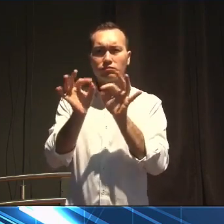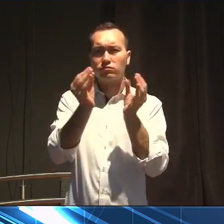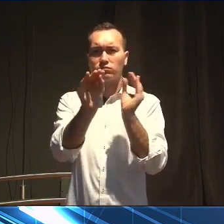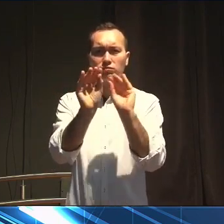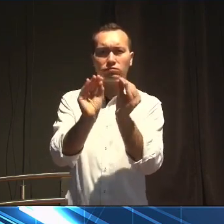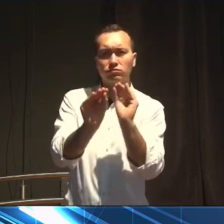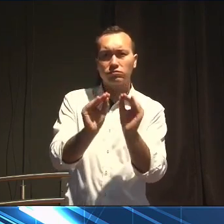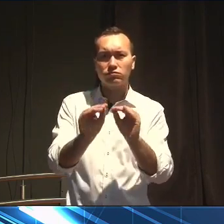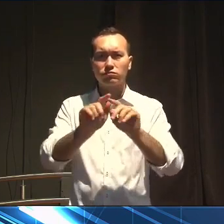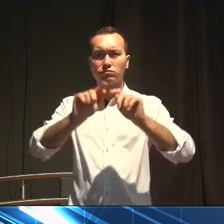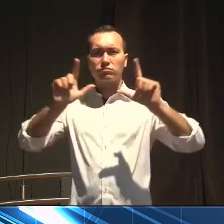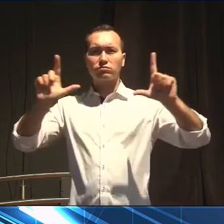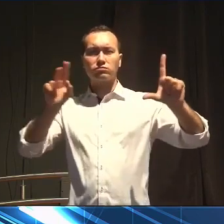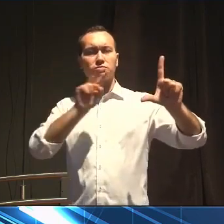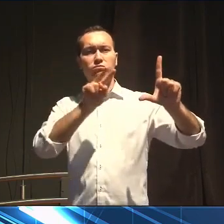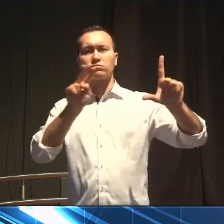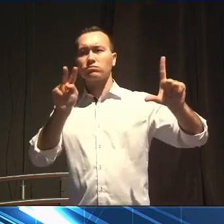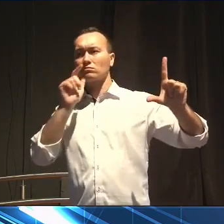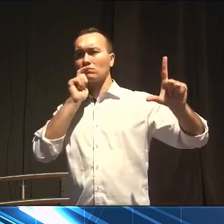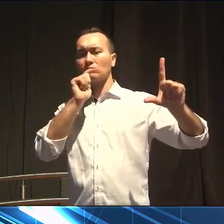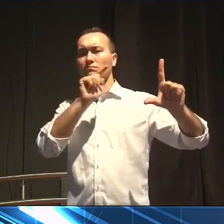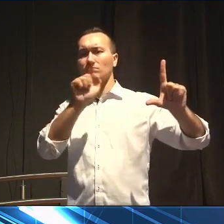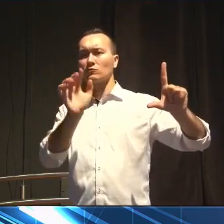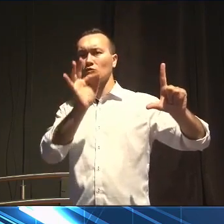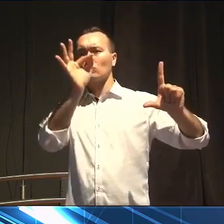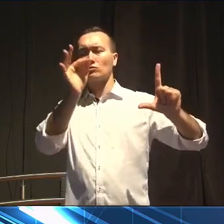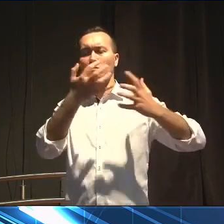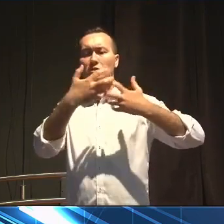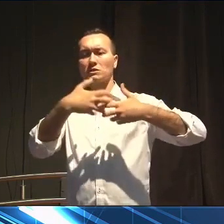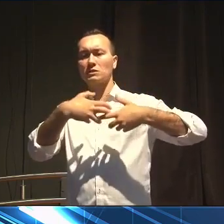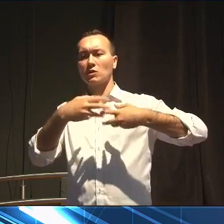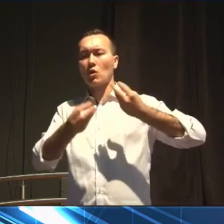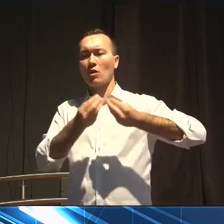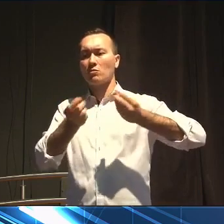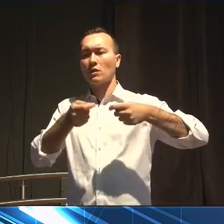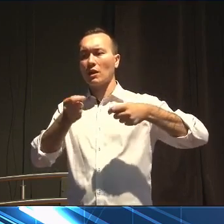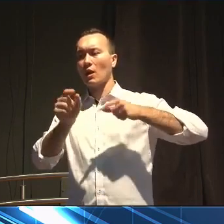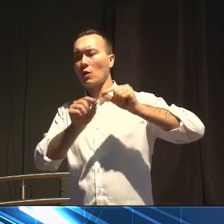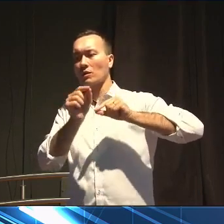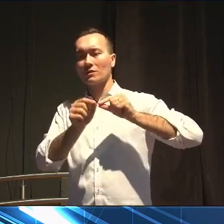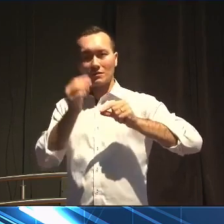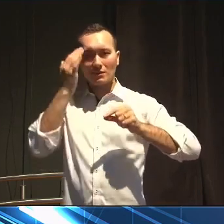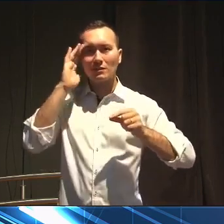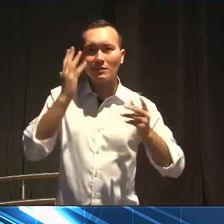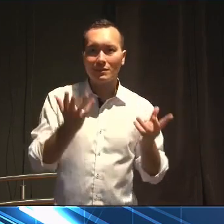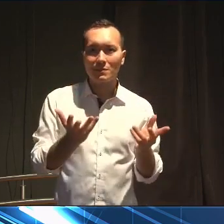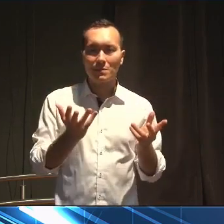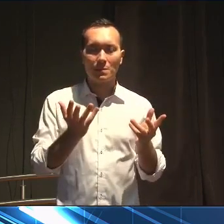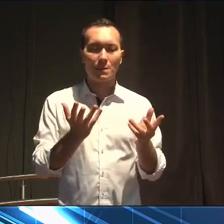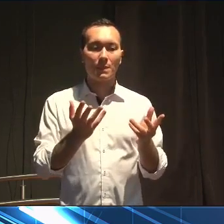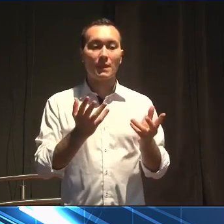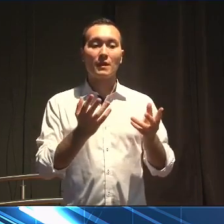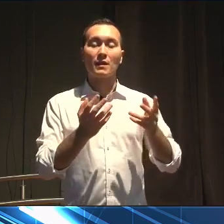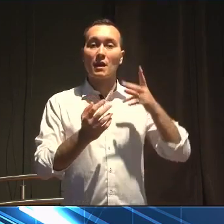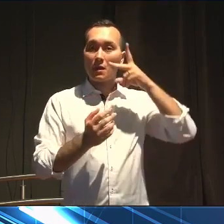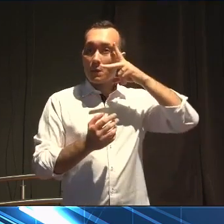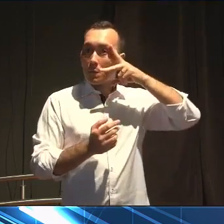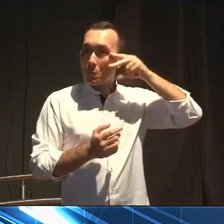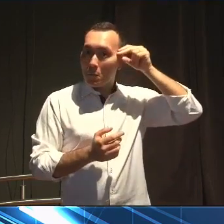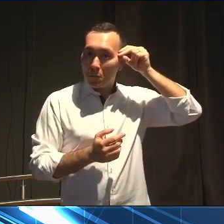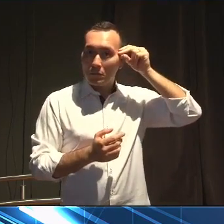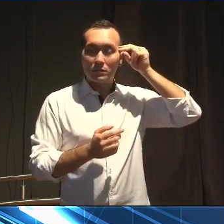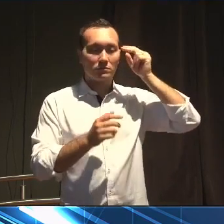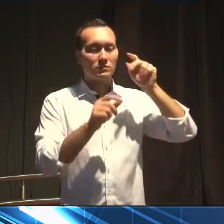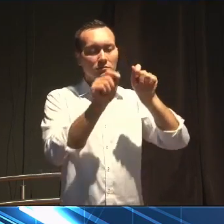lá dentro. Dentro desse lugar, a gente consegue usar todas as principais tecnologias que a NVIDIA desenvolveu, junto